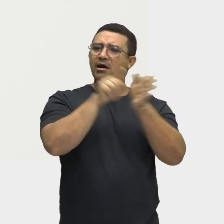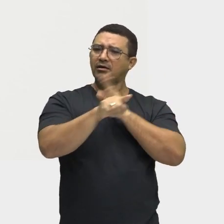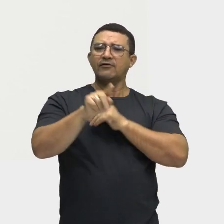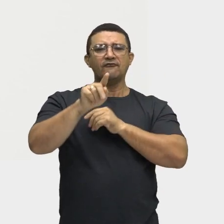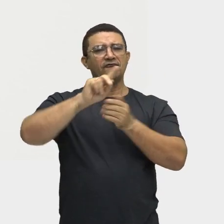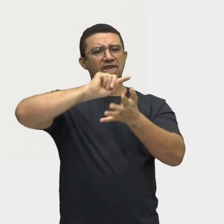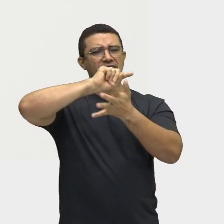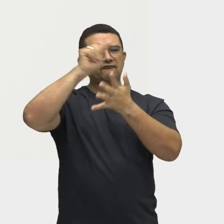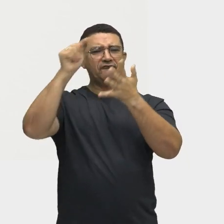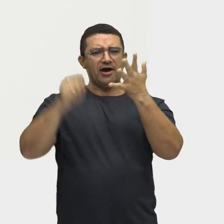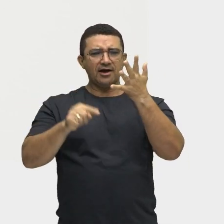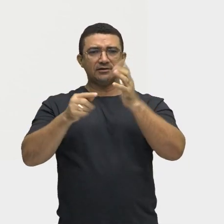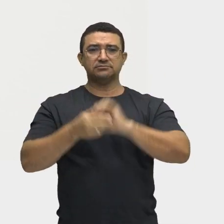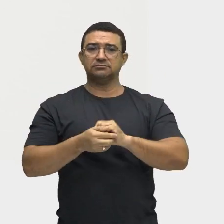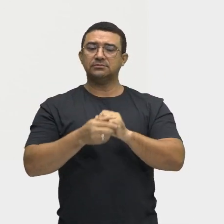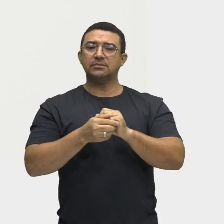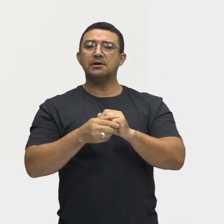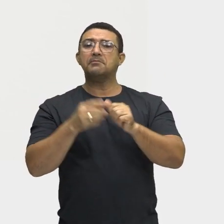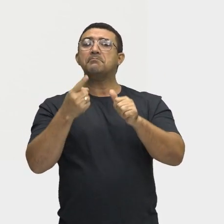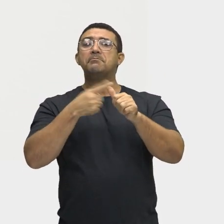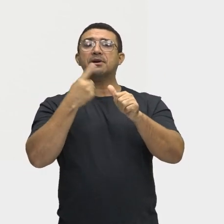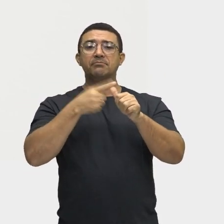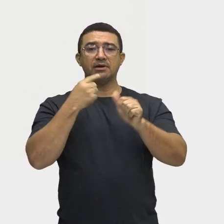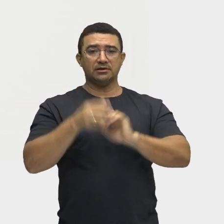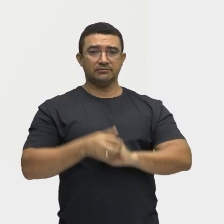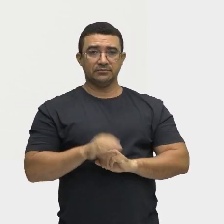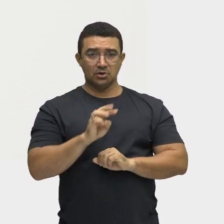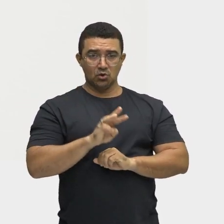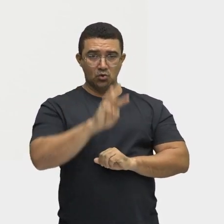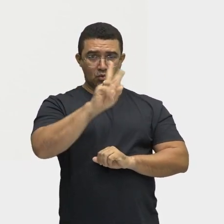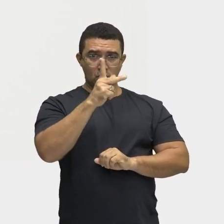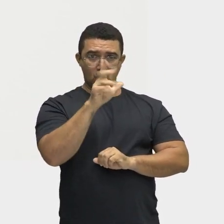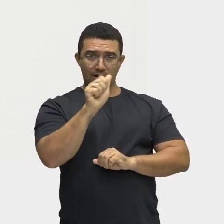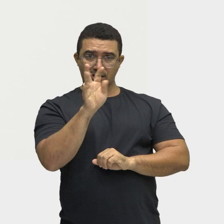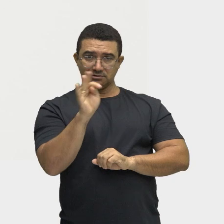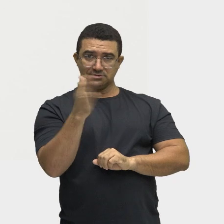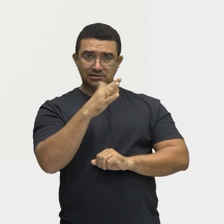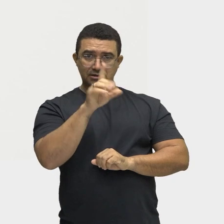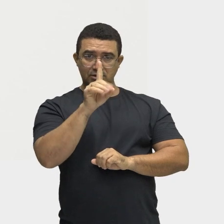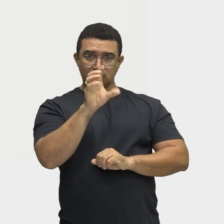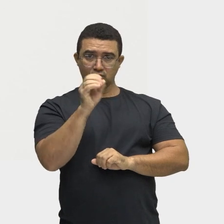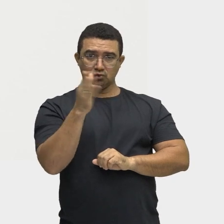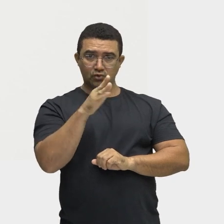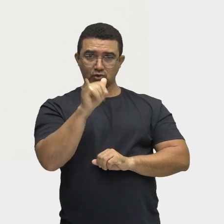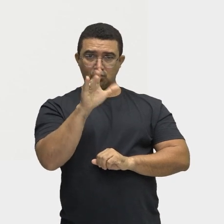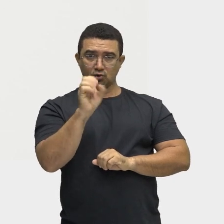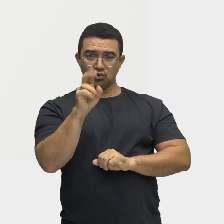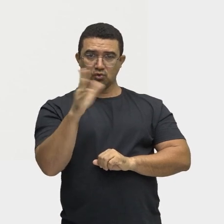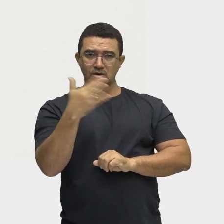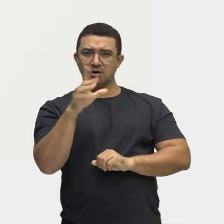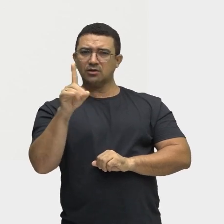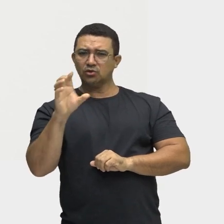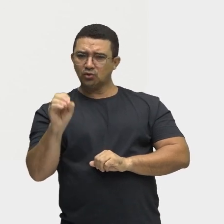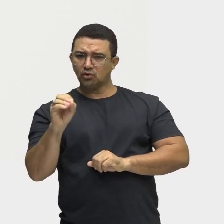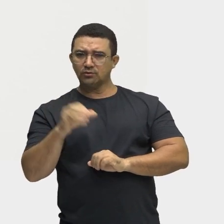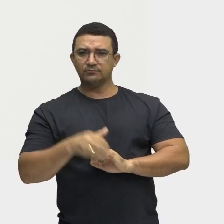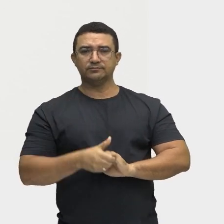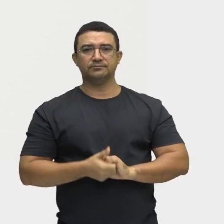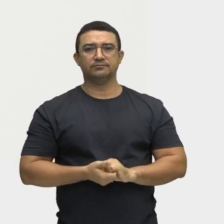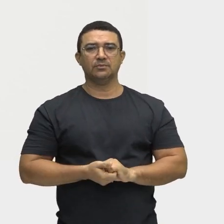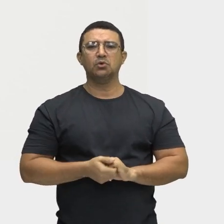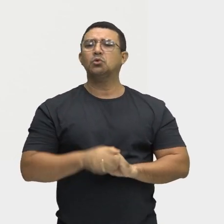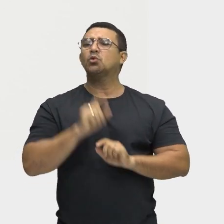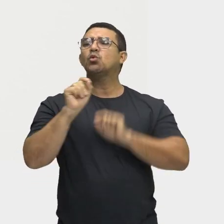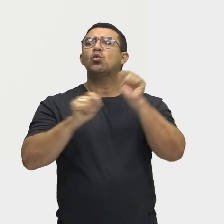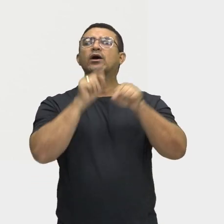só primeiro, ó. What do, nosso auxiliar, you, que é você, do. What do you do? O que você faz?